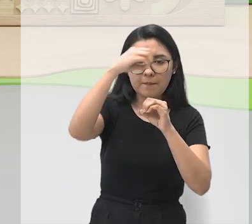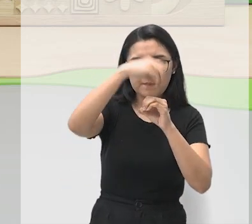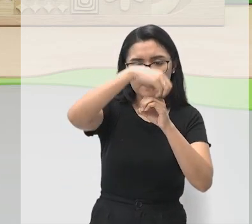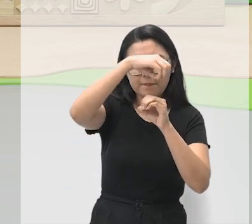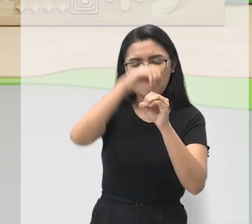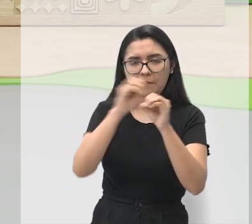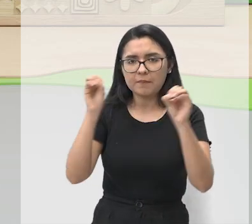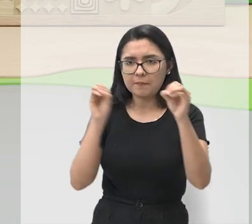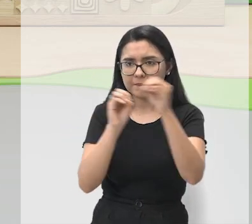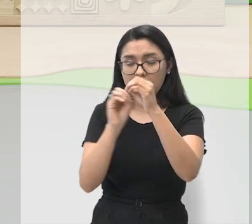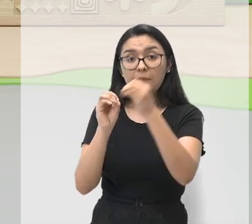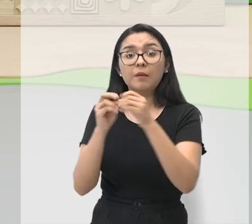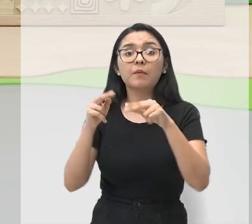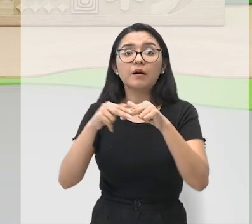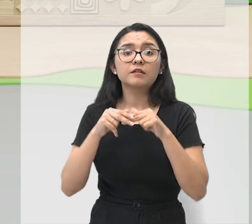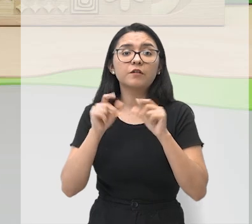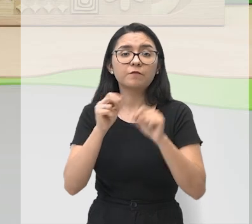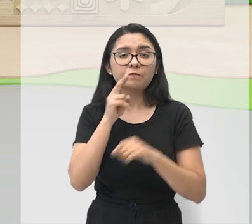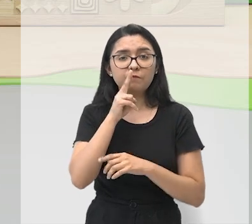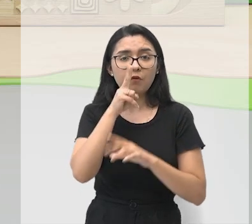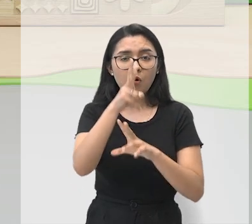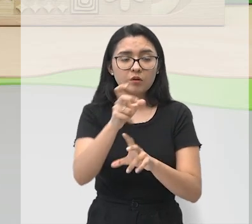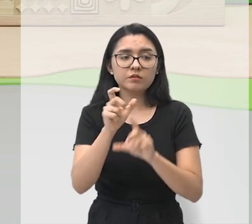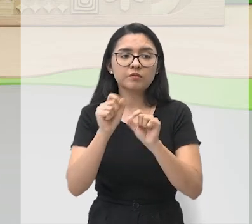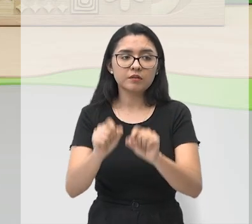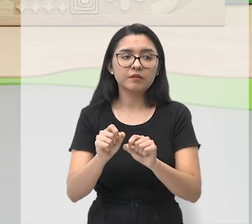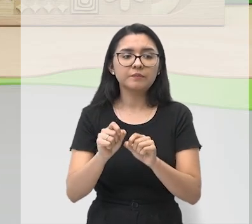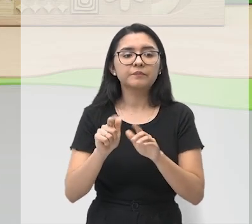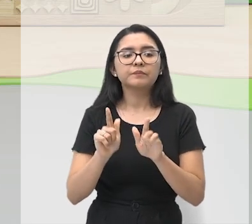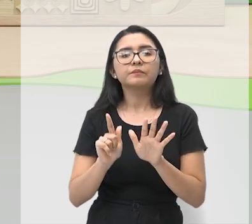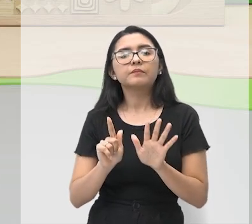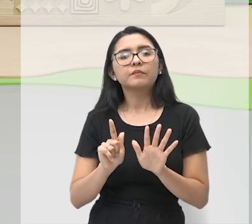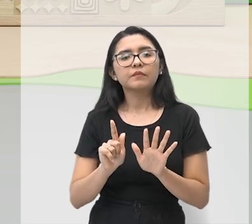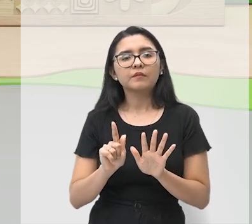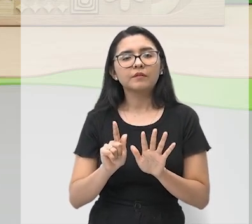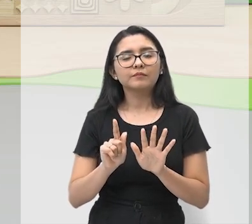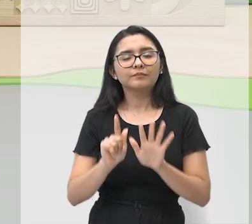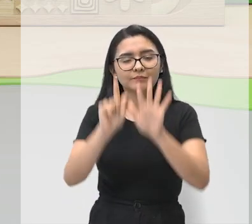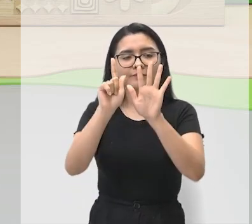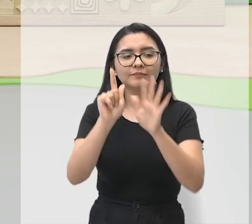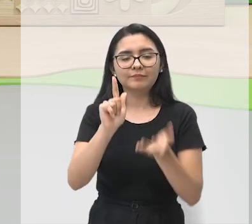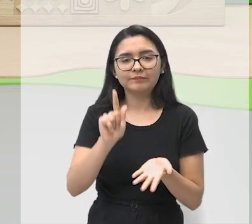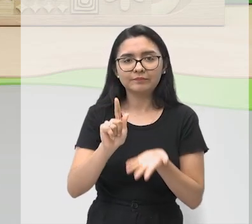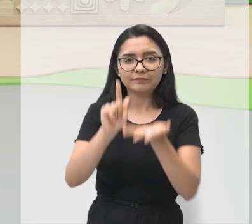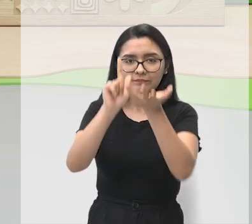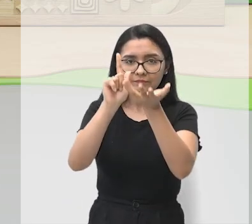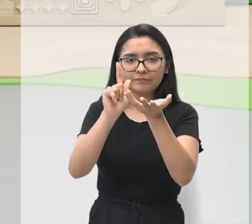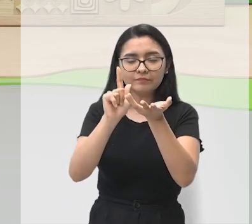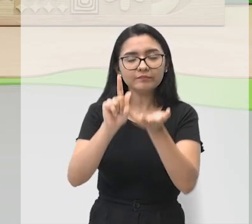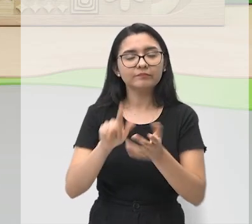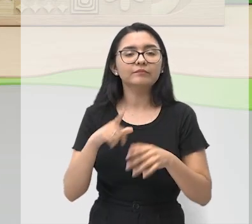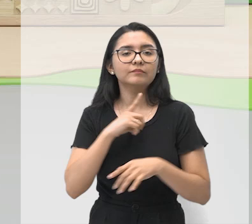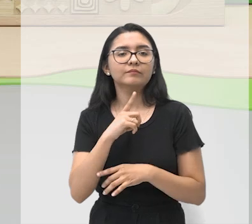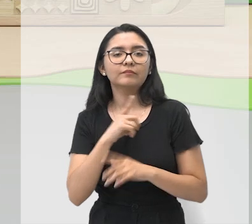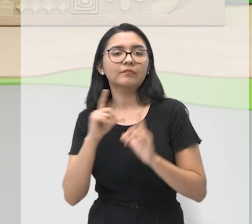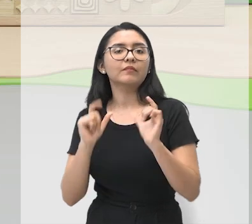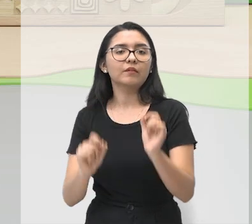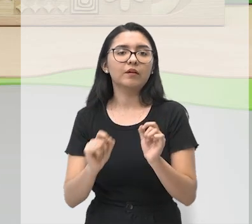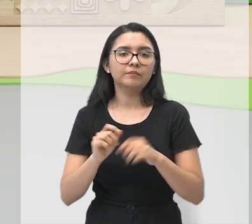devido à força da gravidade, é que houve dessa forma,